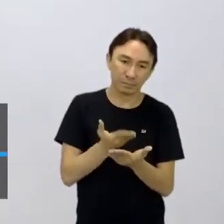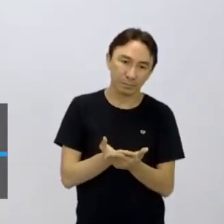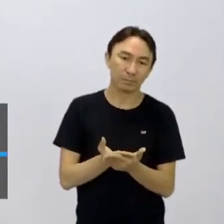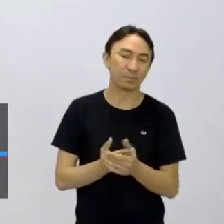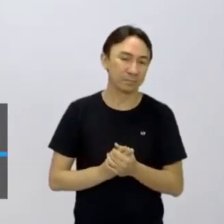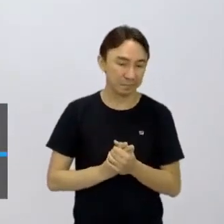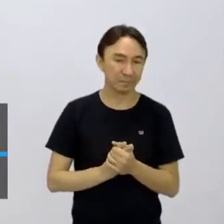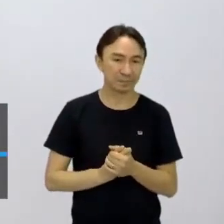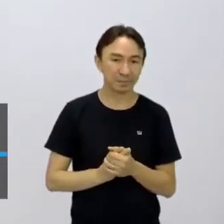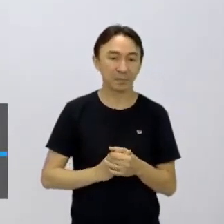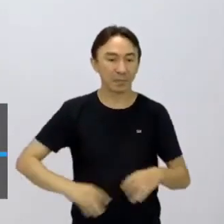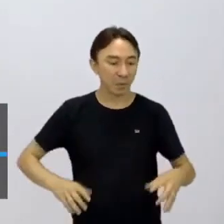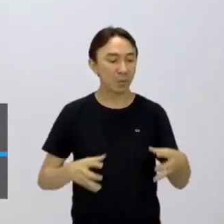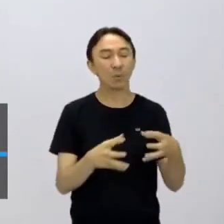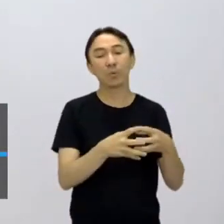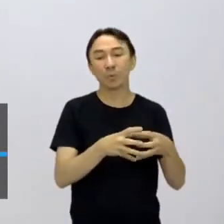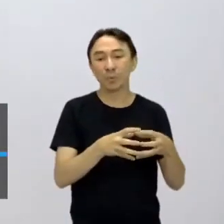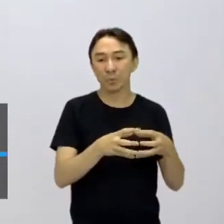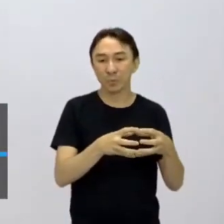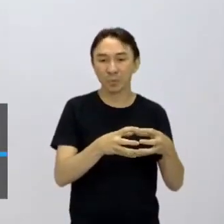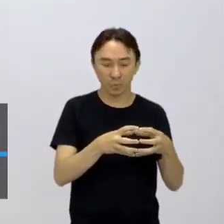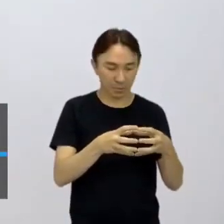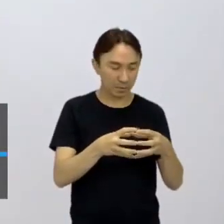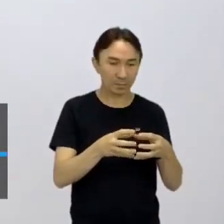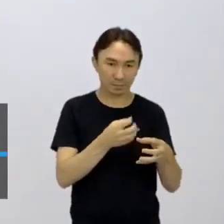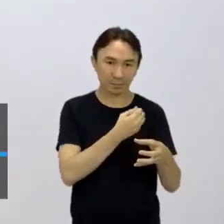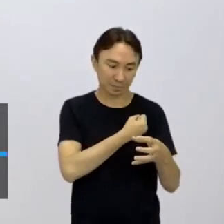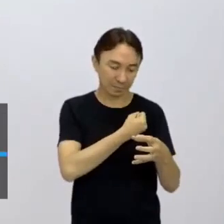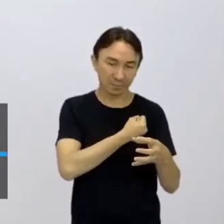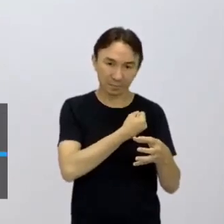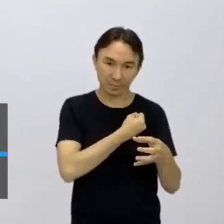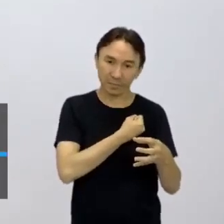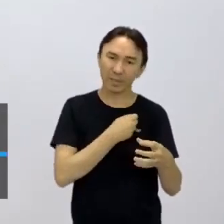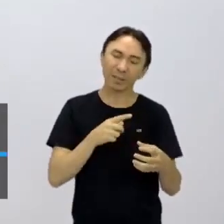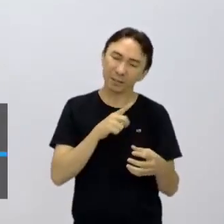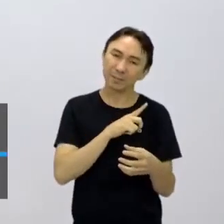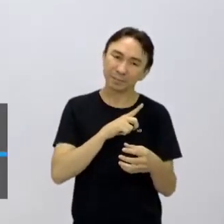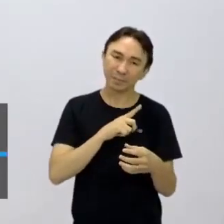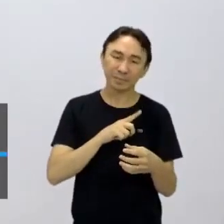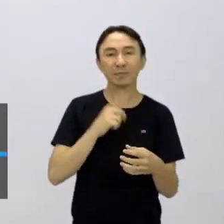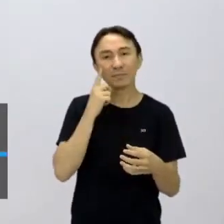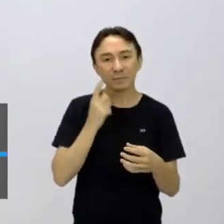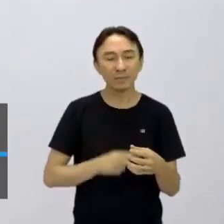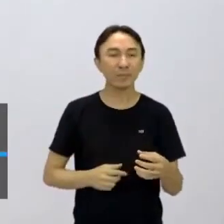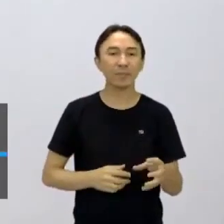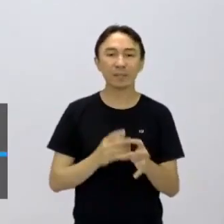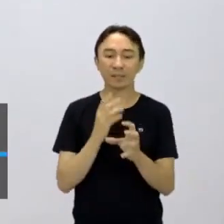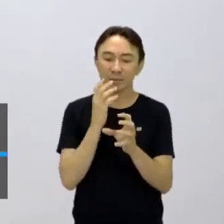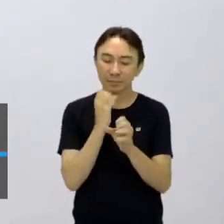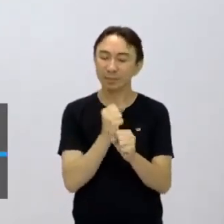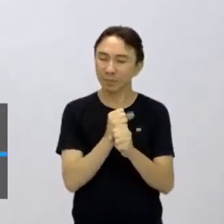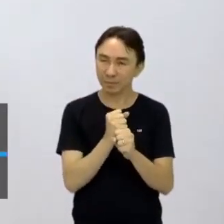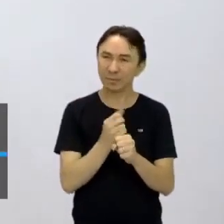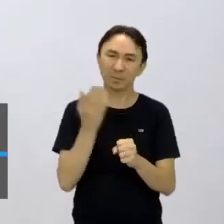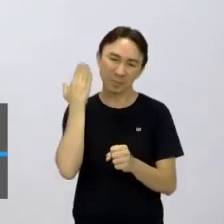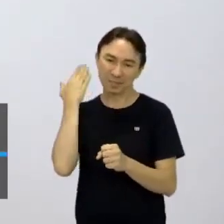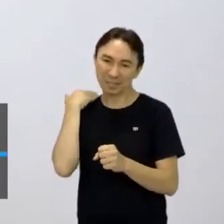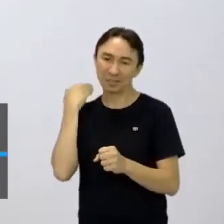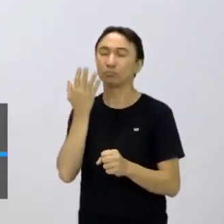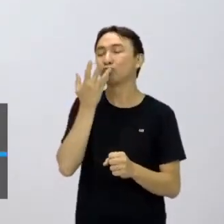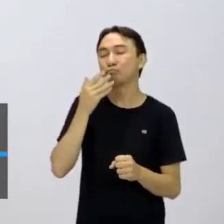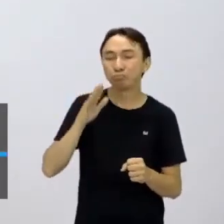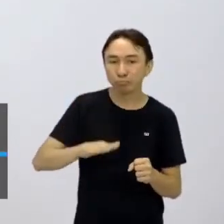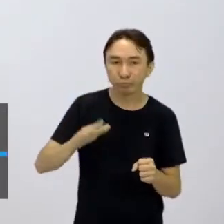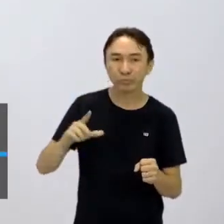a gente vai falando dos conjuntos, eles aparecem de acordo com as operações. Quando você era pequeno, fazia operação de mais, né, isso?